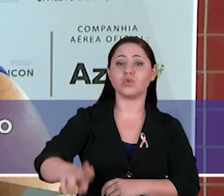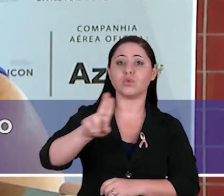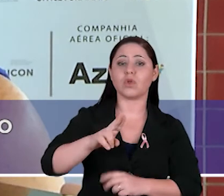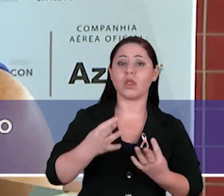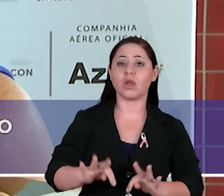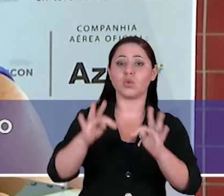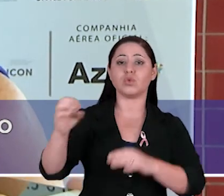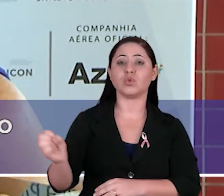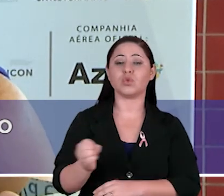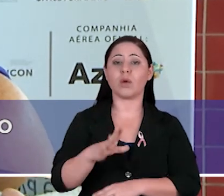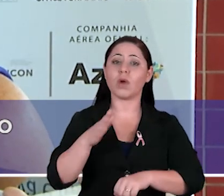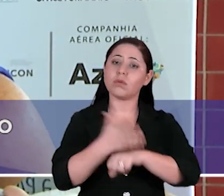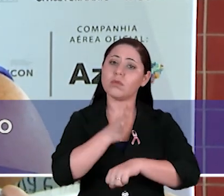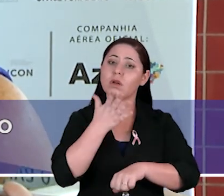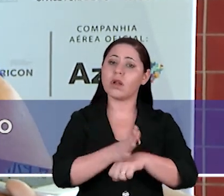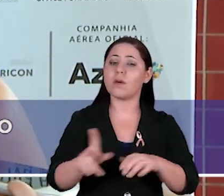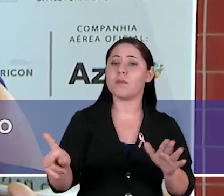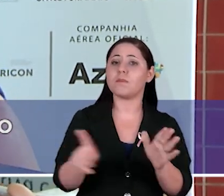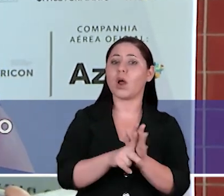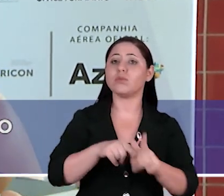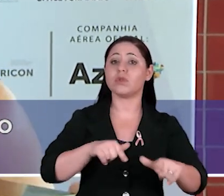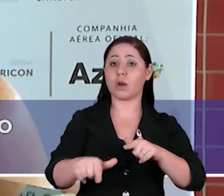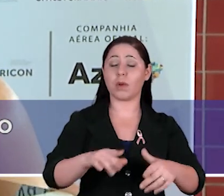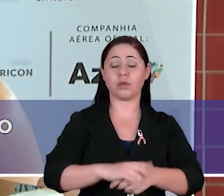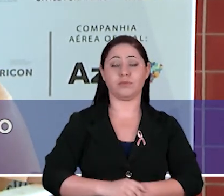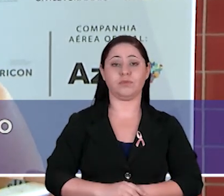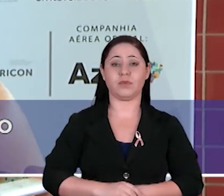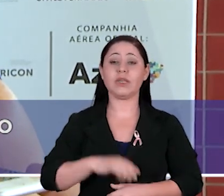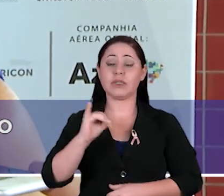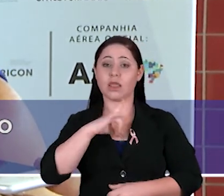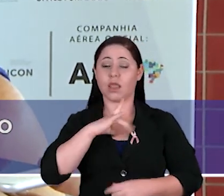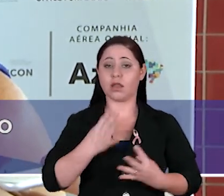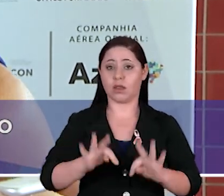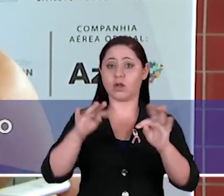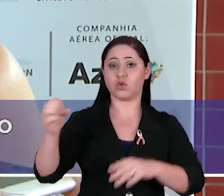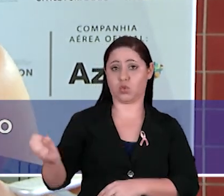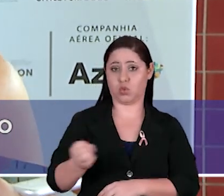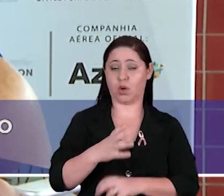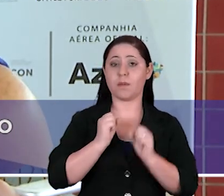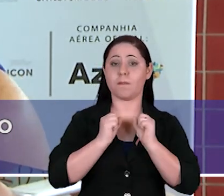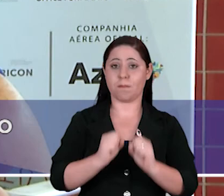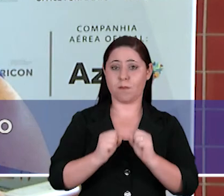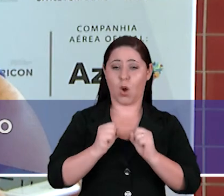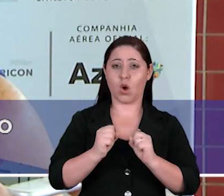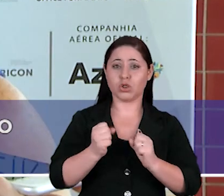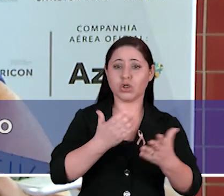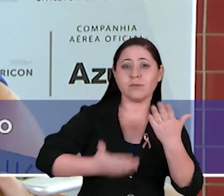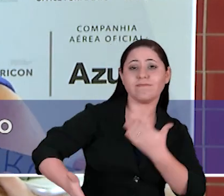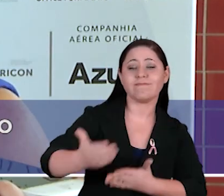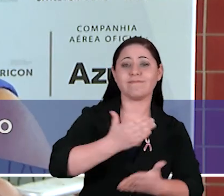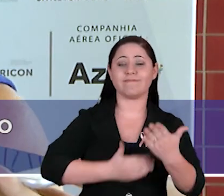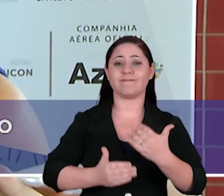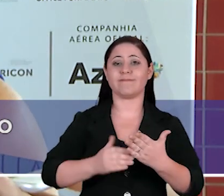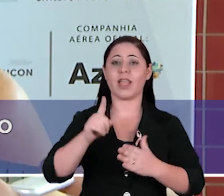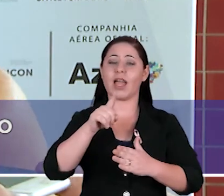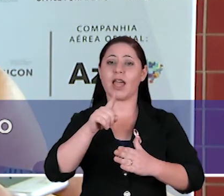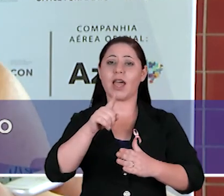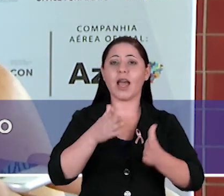administração pública pode usar novas tecnologias para qualificar os seus serviços. Então, se você tem novas tecnologias que